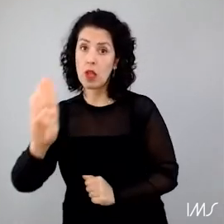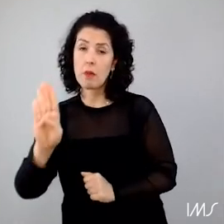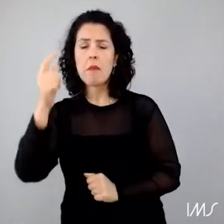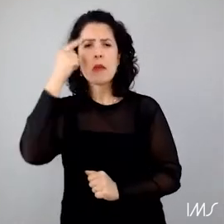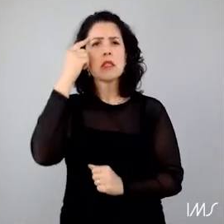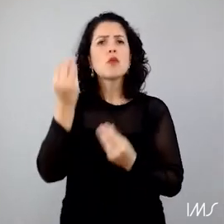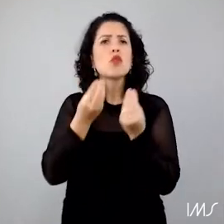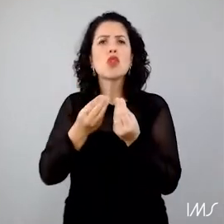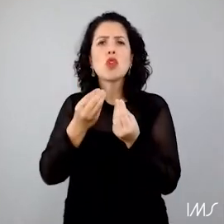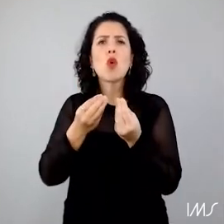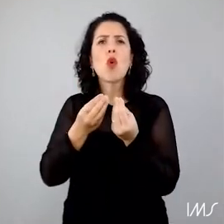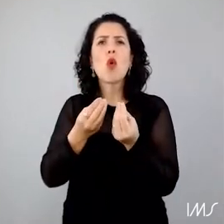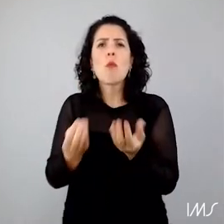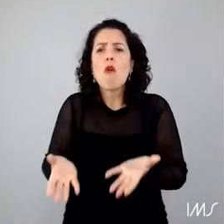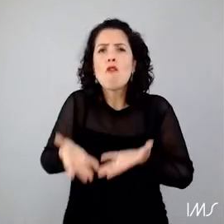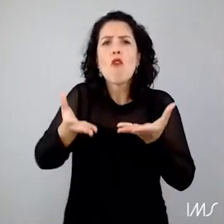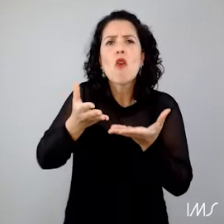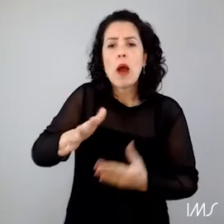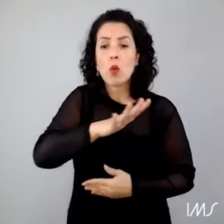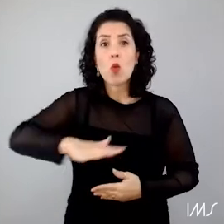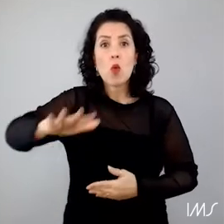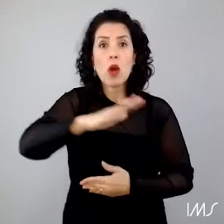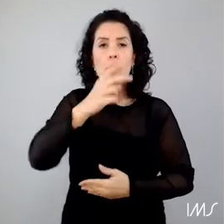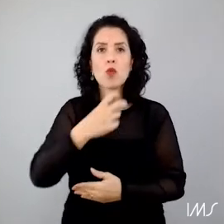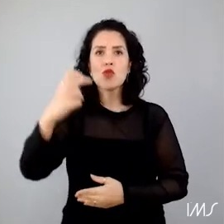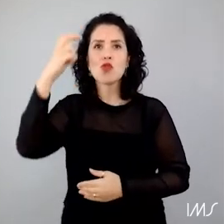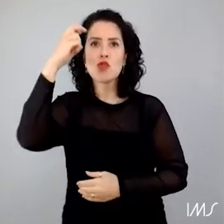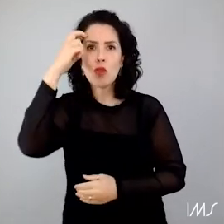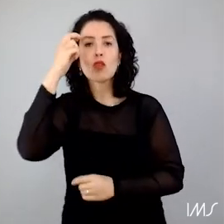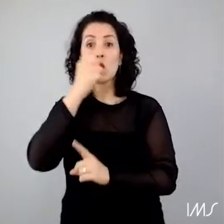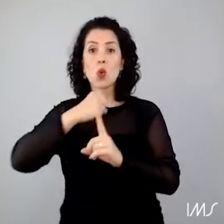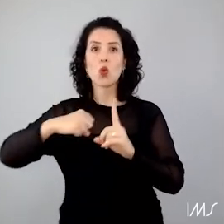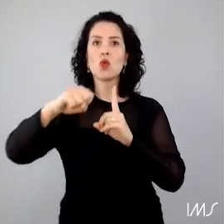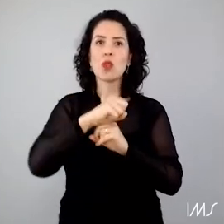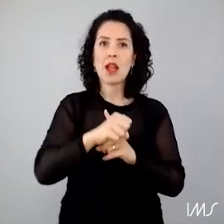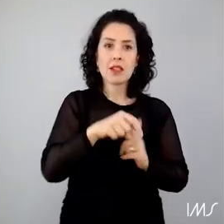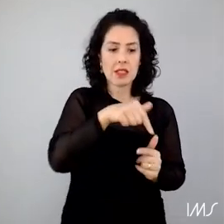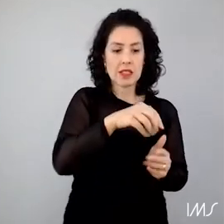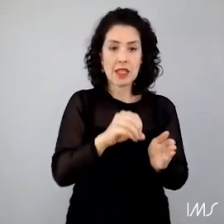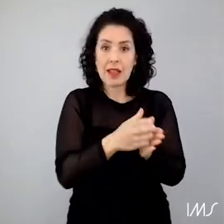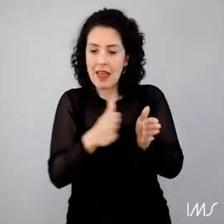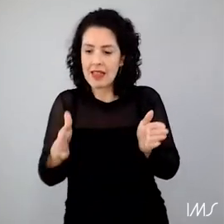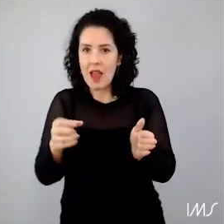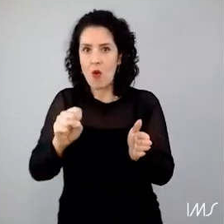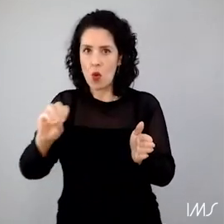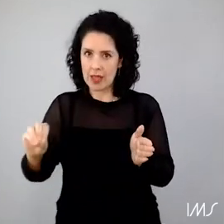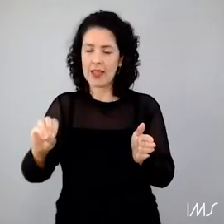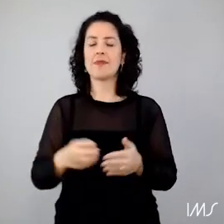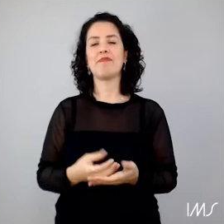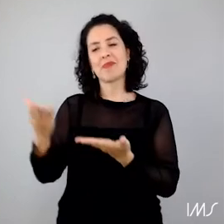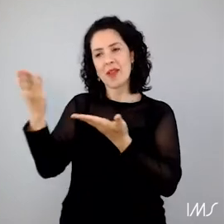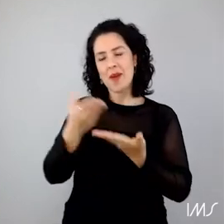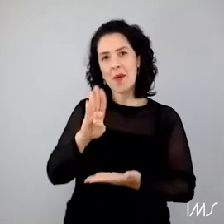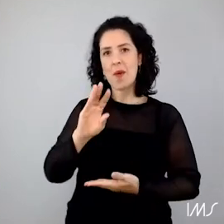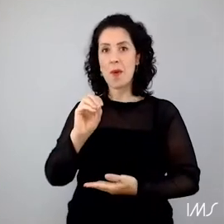na construção e no agenciamento desse campo sociocultural da fotografia nos anos 1970, 1980. Eu passo a